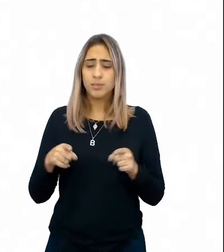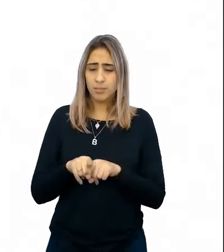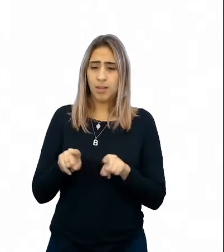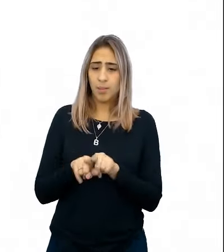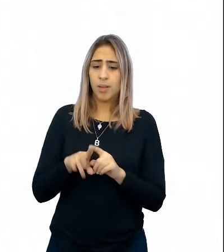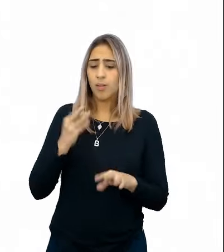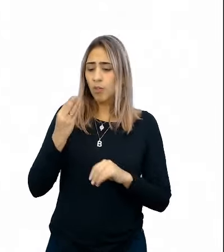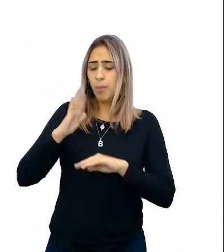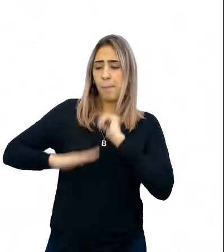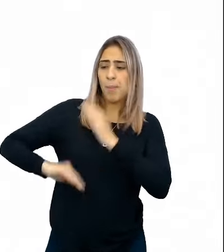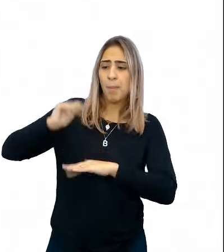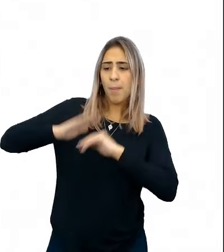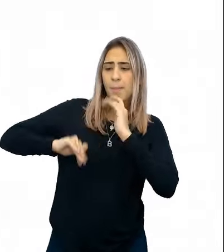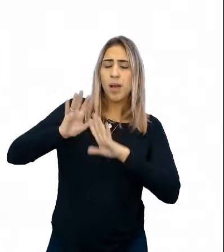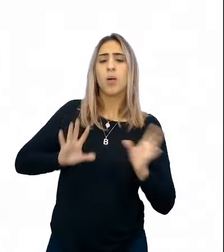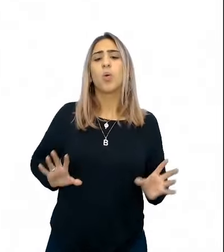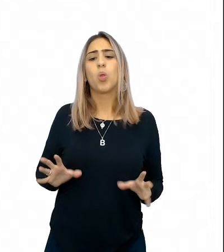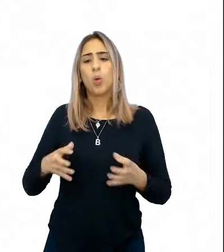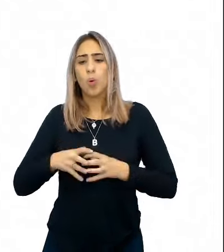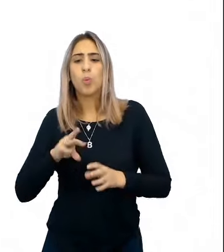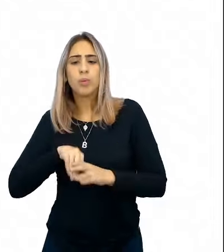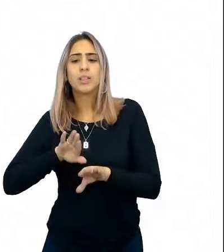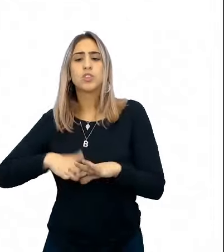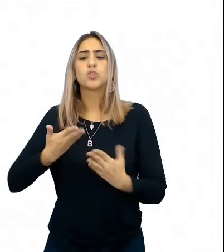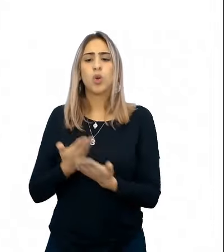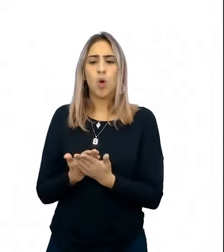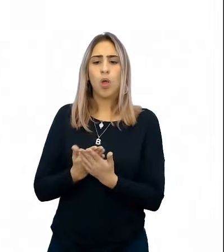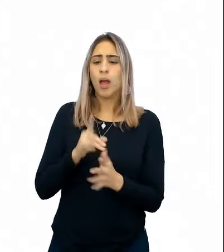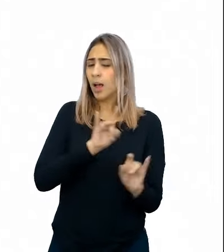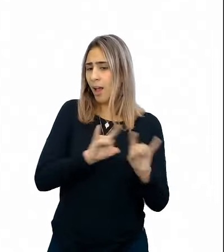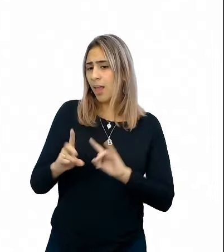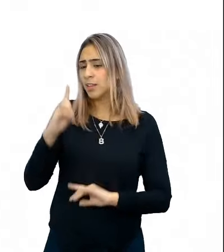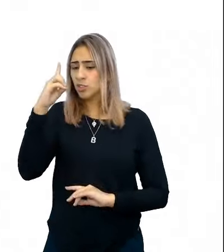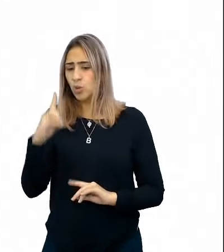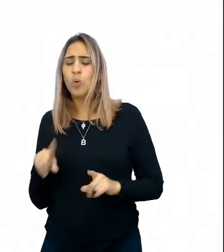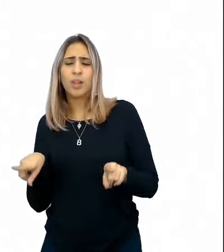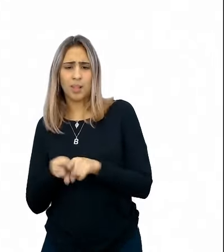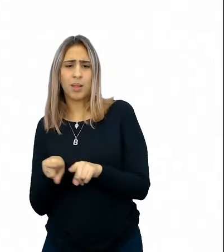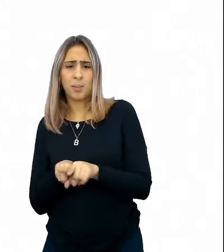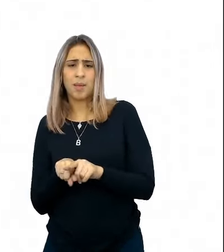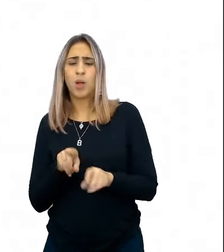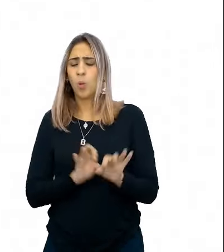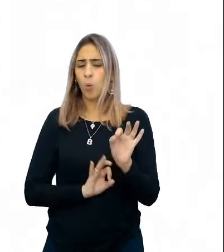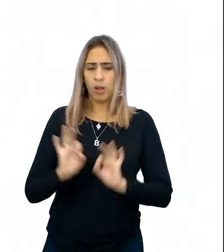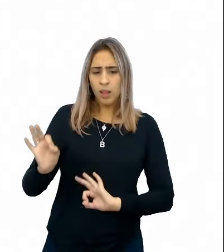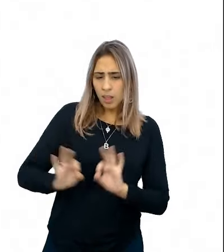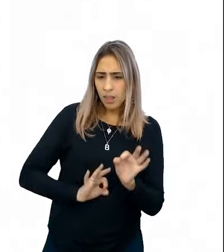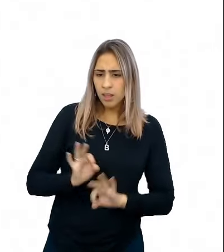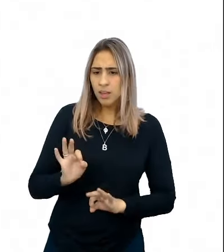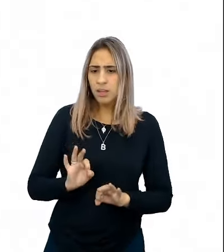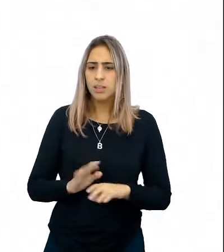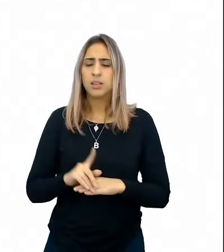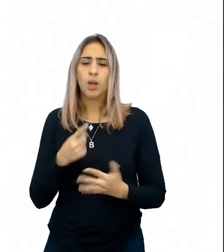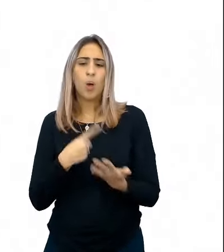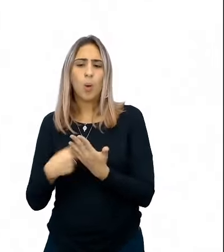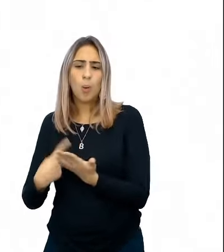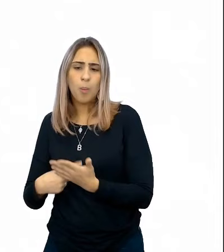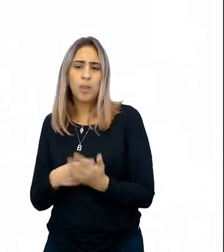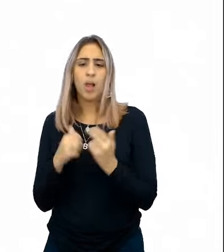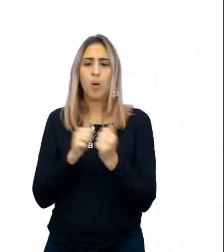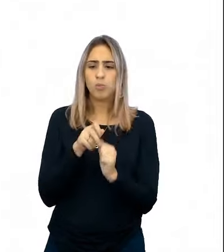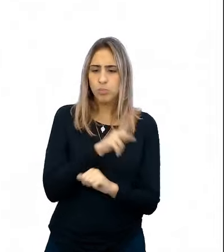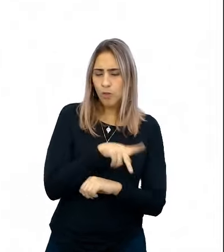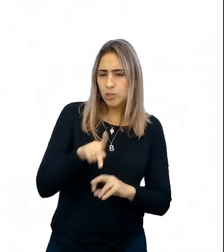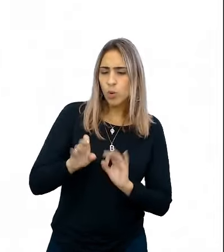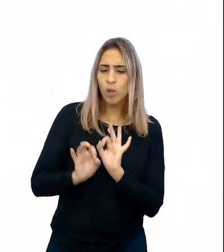foram construídos pelo grupo escola. Cada diretoria também organiza e combina com os